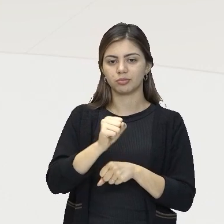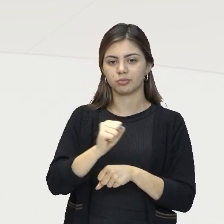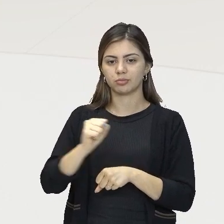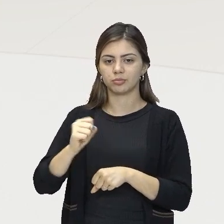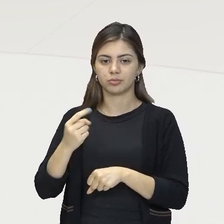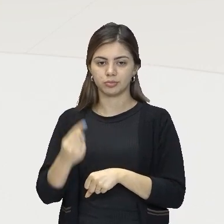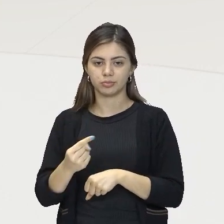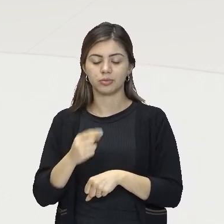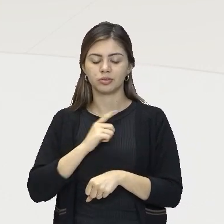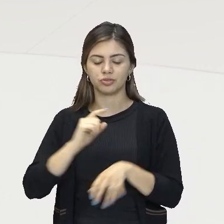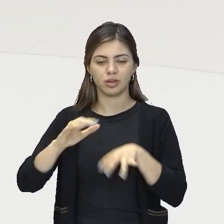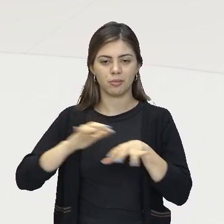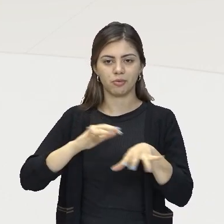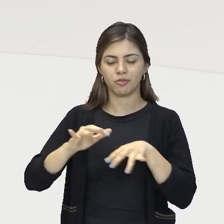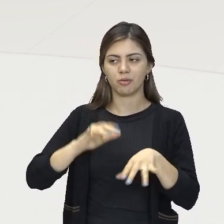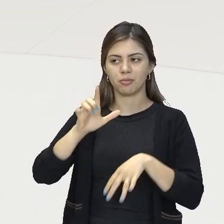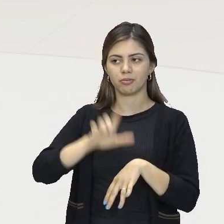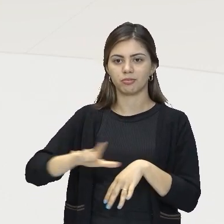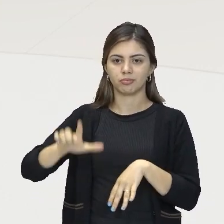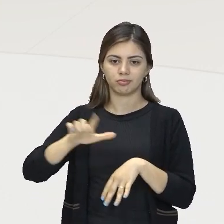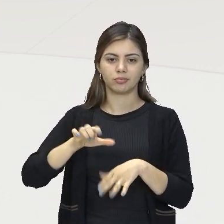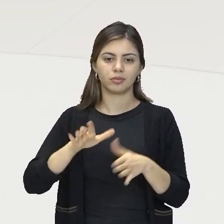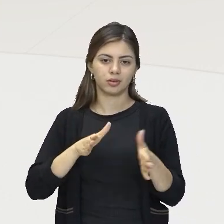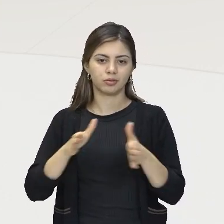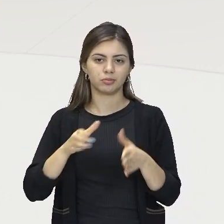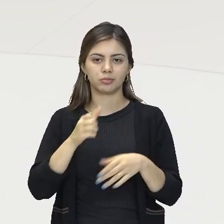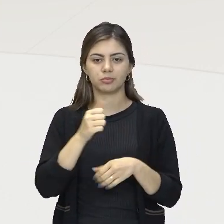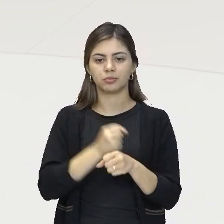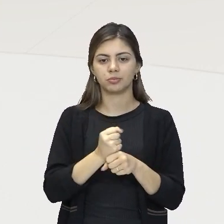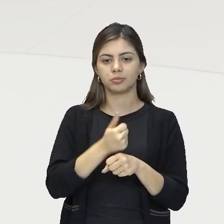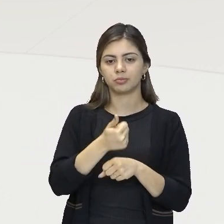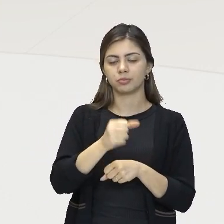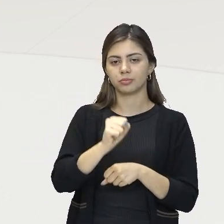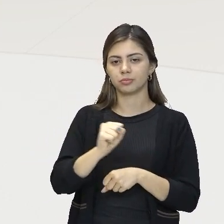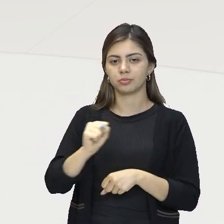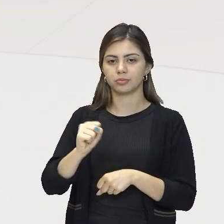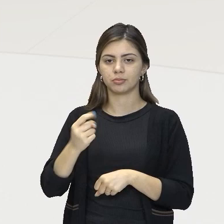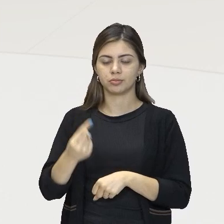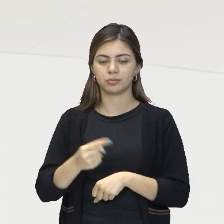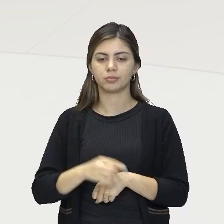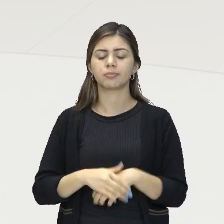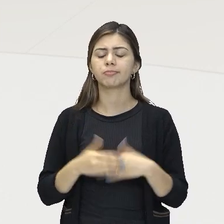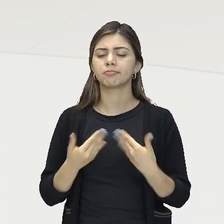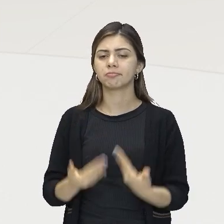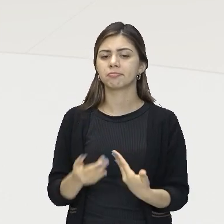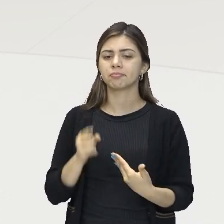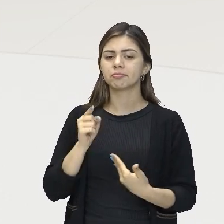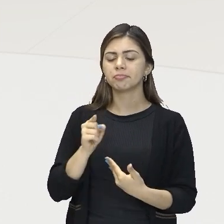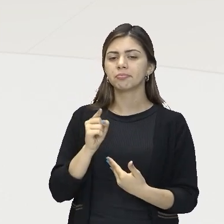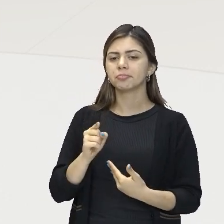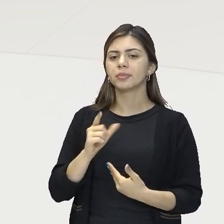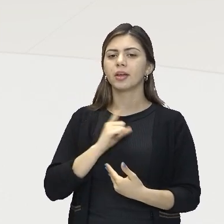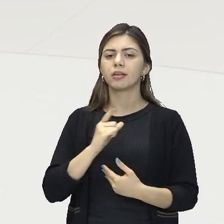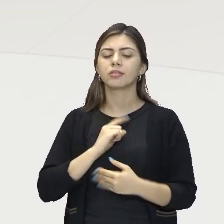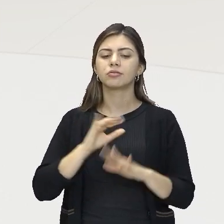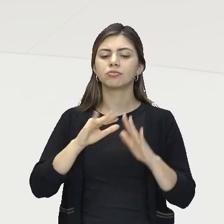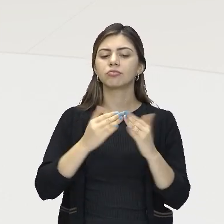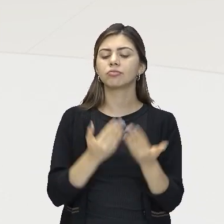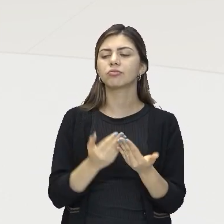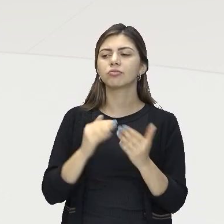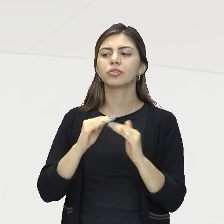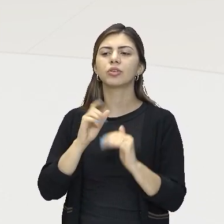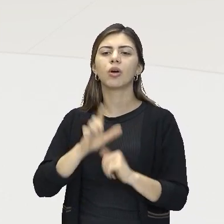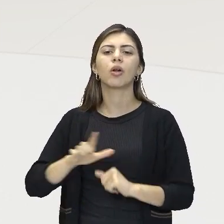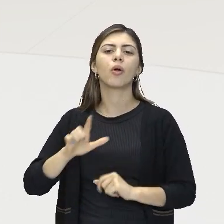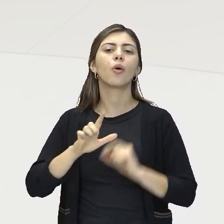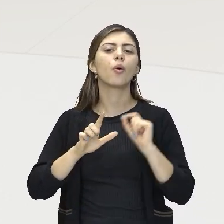vários movimentos literários nesse período, por volta de 1881. E aí, o que trazia ali essas escolas literárias?